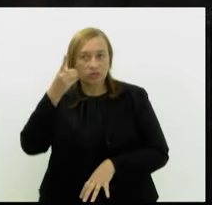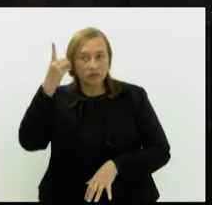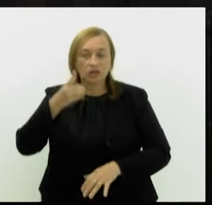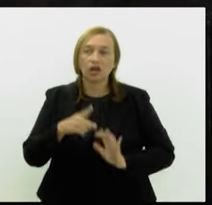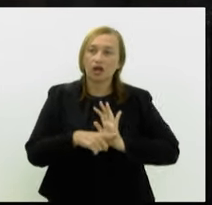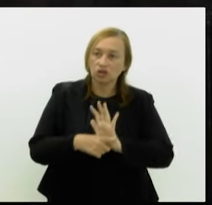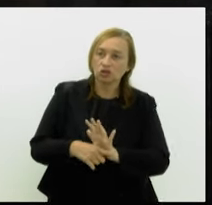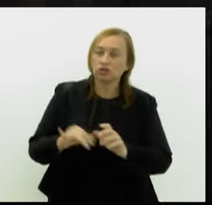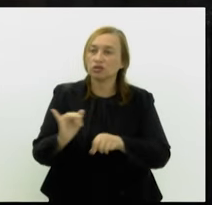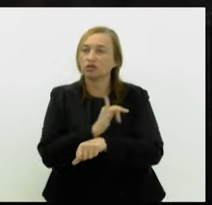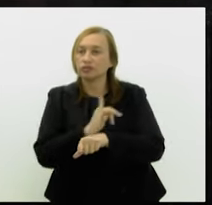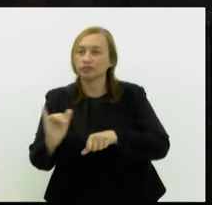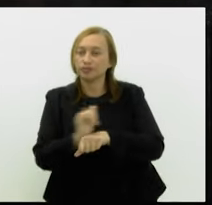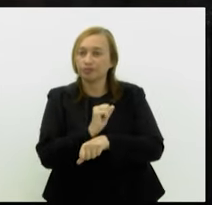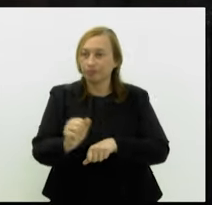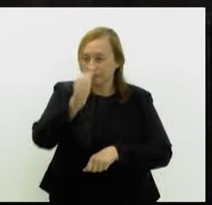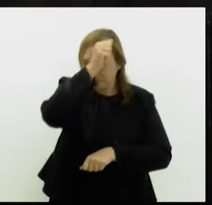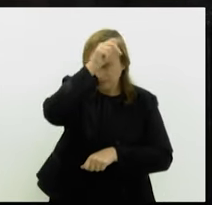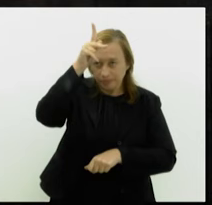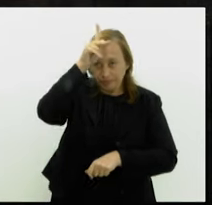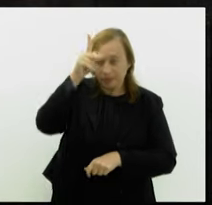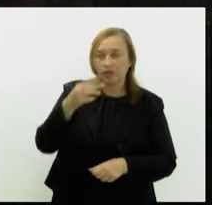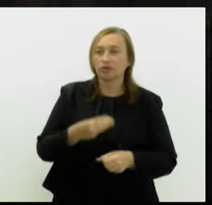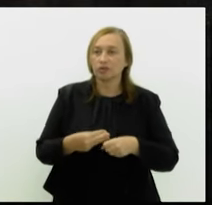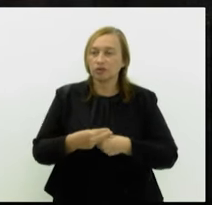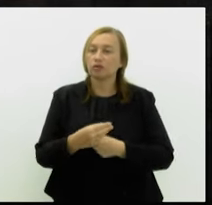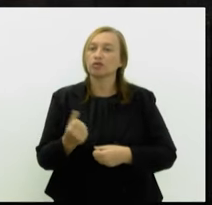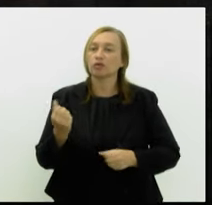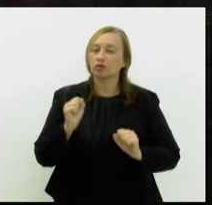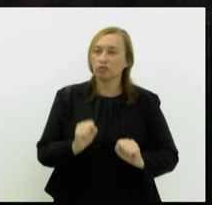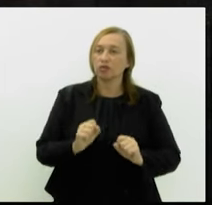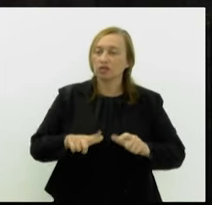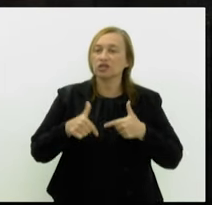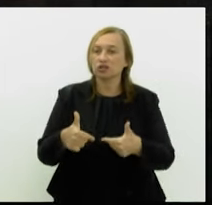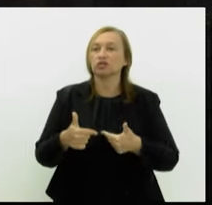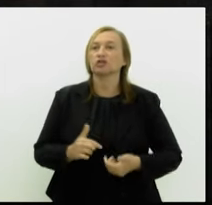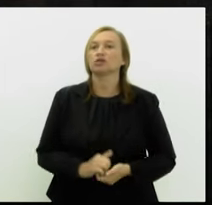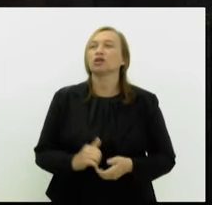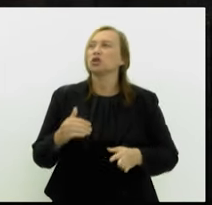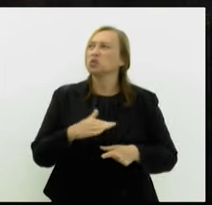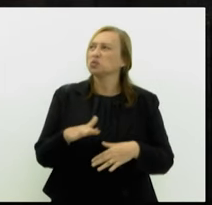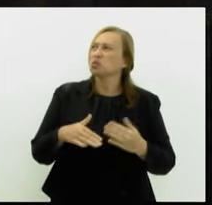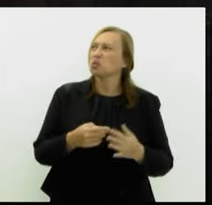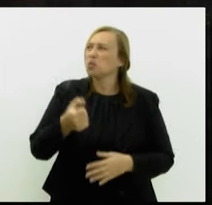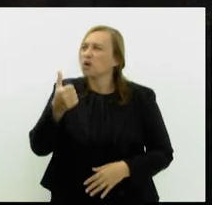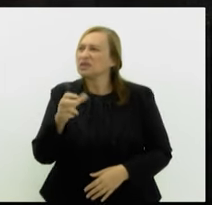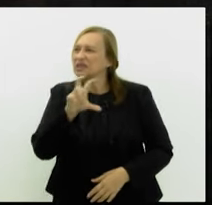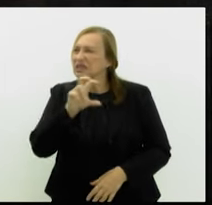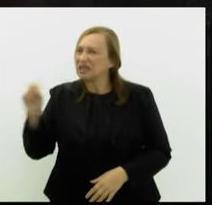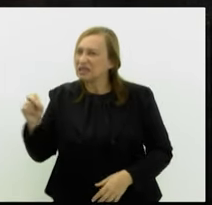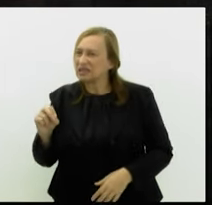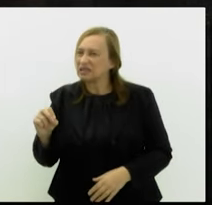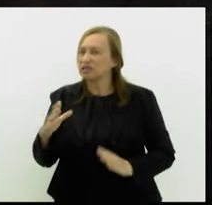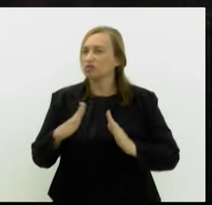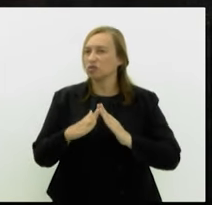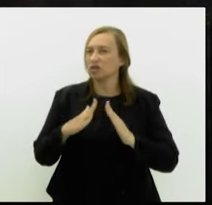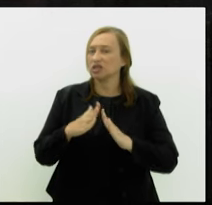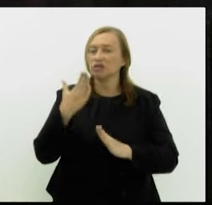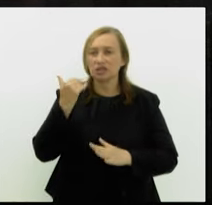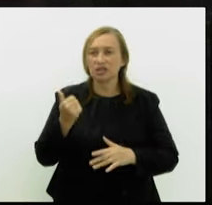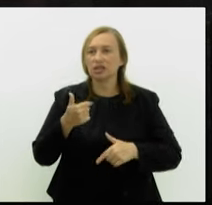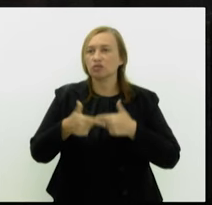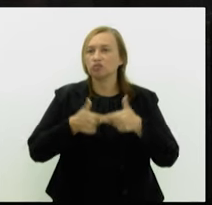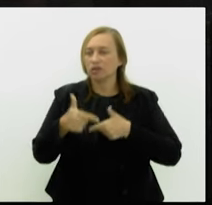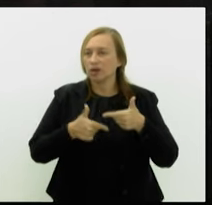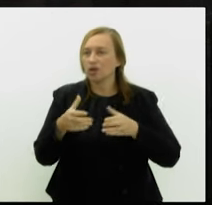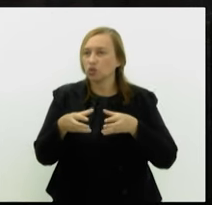articular com a Câmara Municipal e com o governo municipal para que a gente possa tirar do papel. Ao todo, são quase 500 unidades. Eu sei o quanto que teve um trabalho